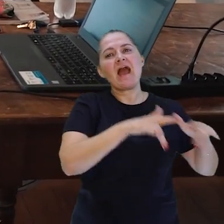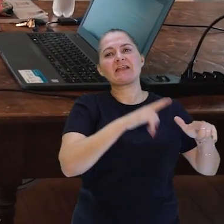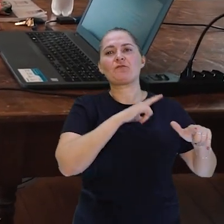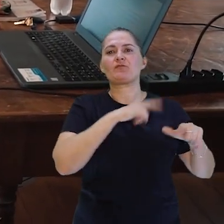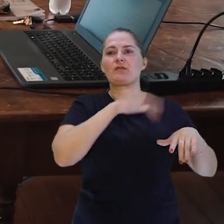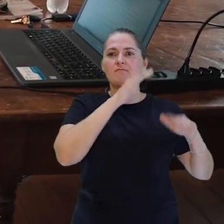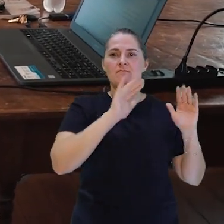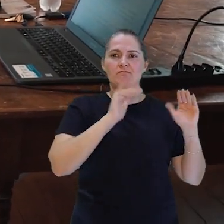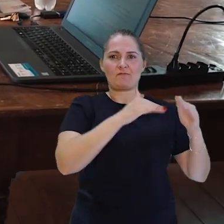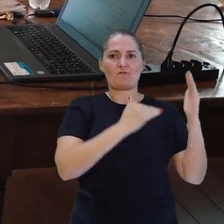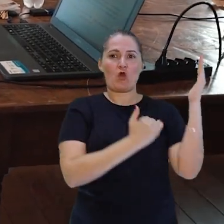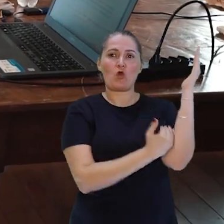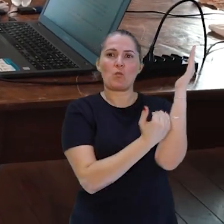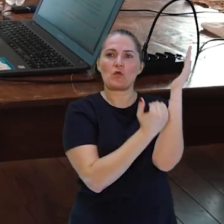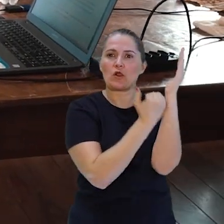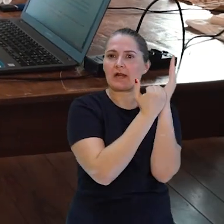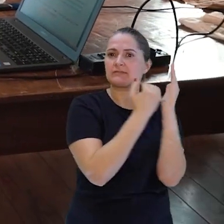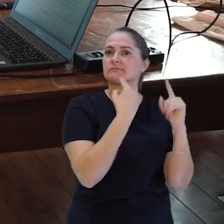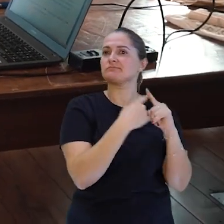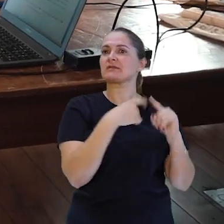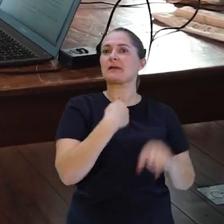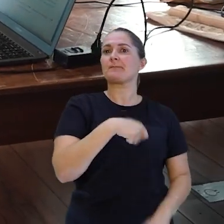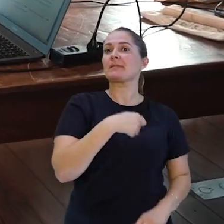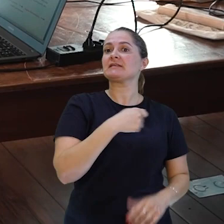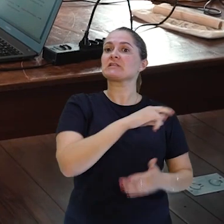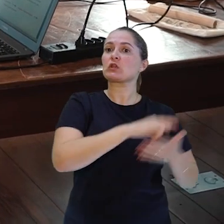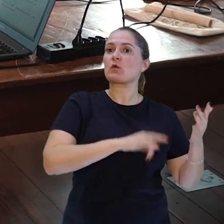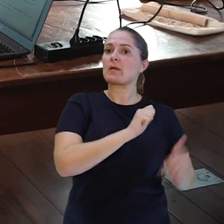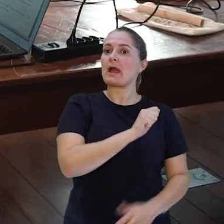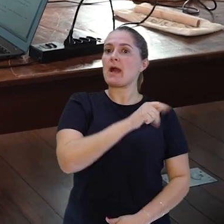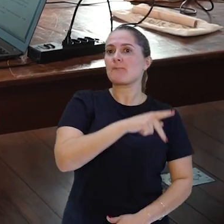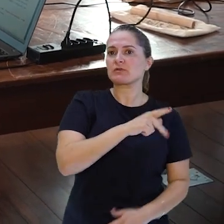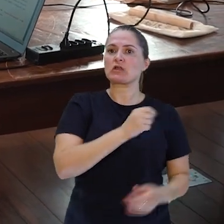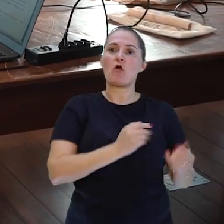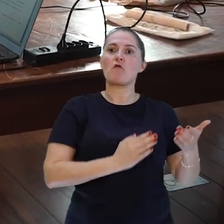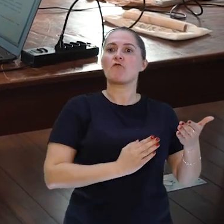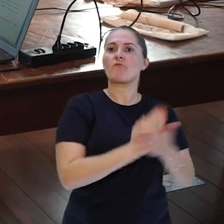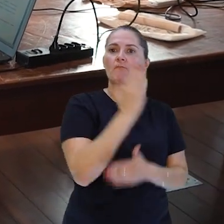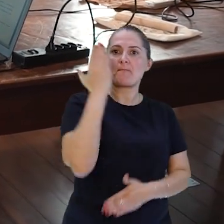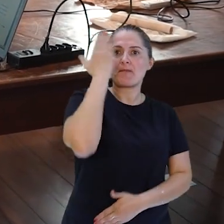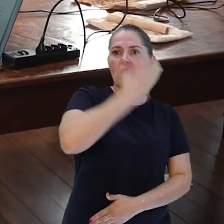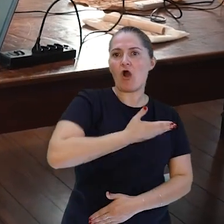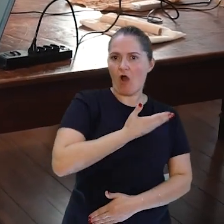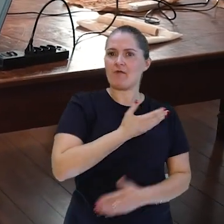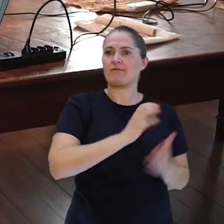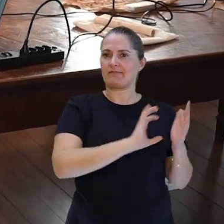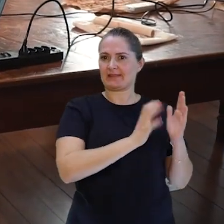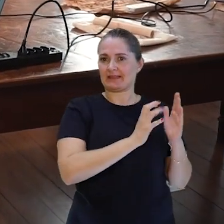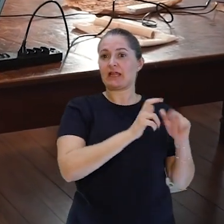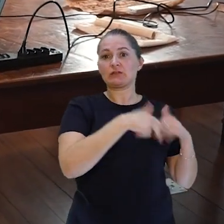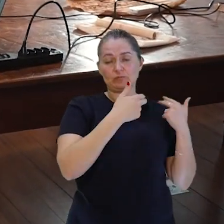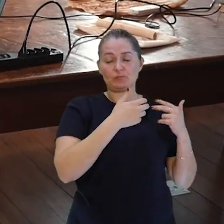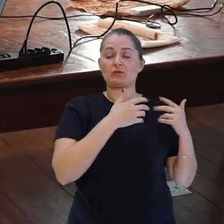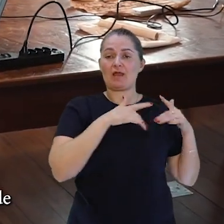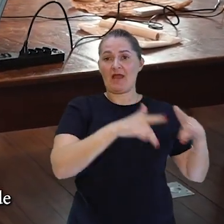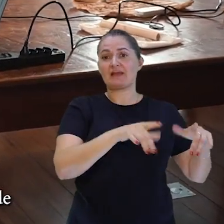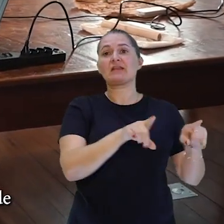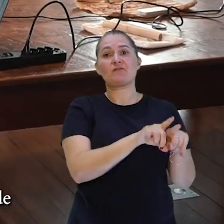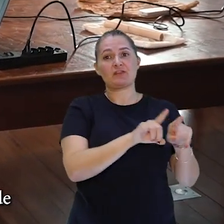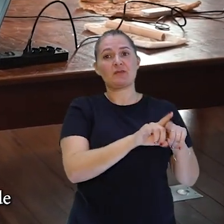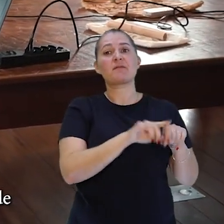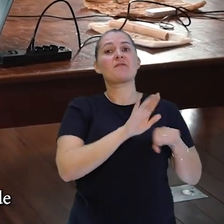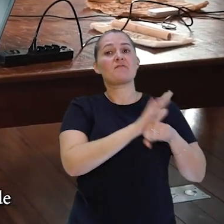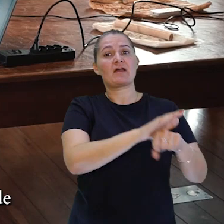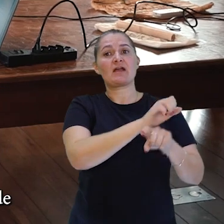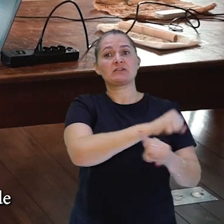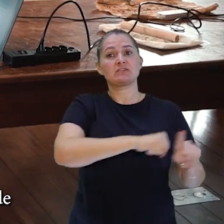na questão de burocracias que as pessoas às vezes precisam para a questão de aposentadoria, de validação de alguns dados. Então o arquivo